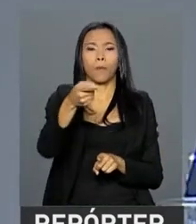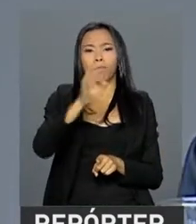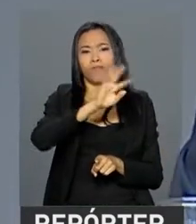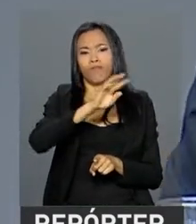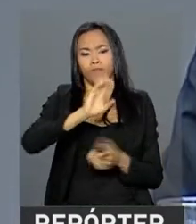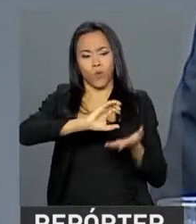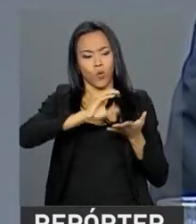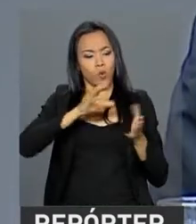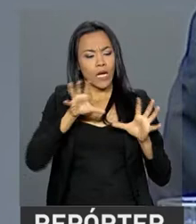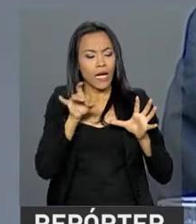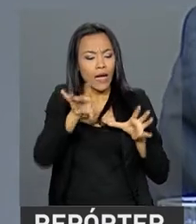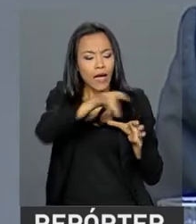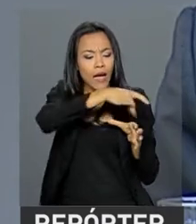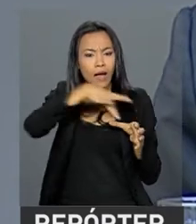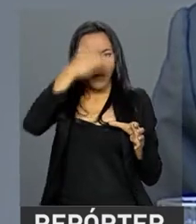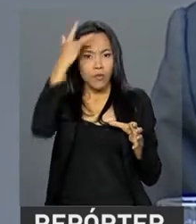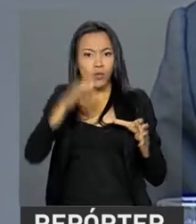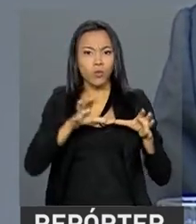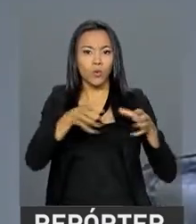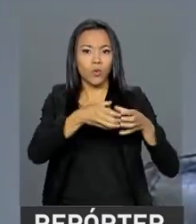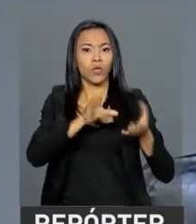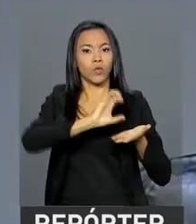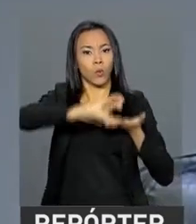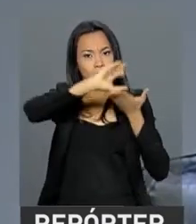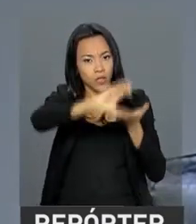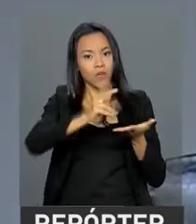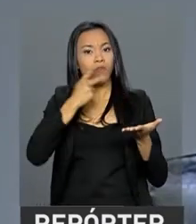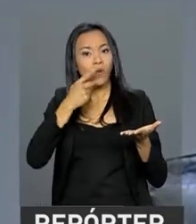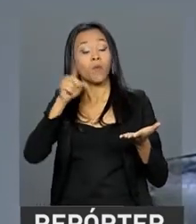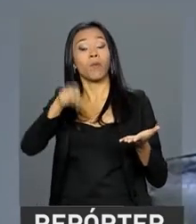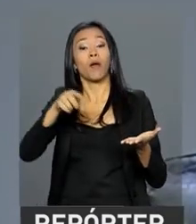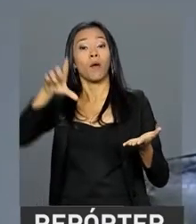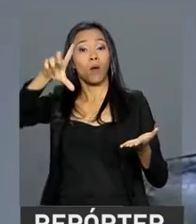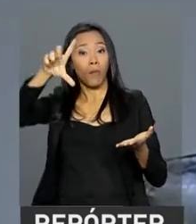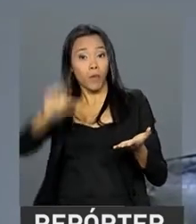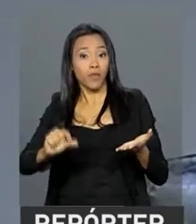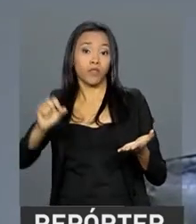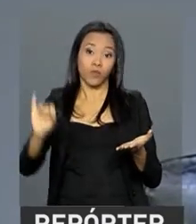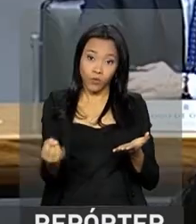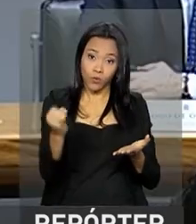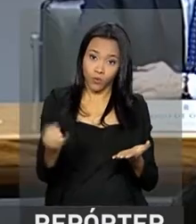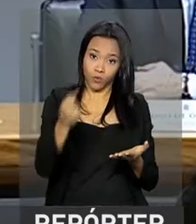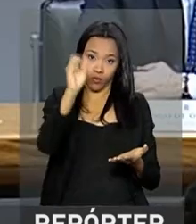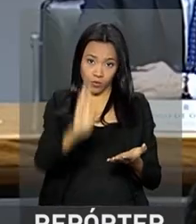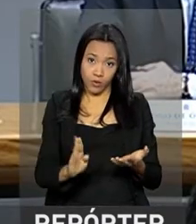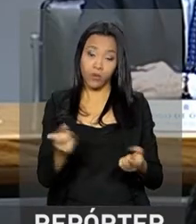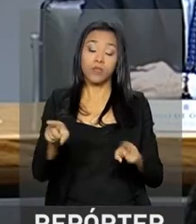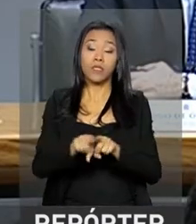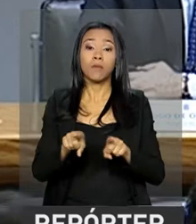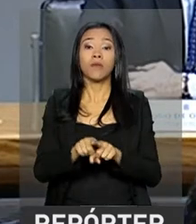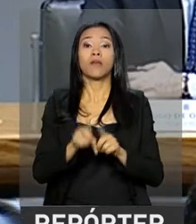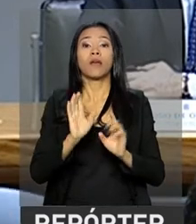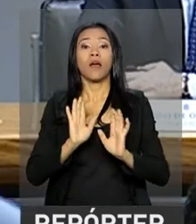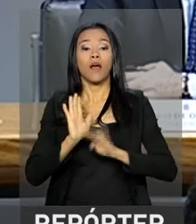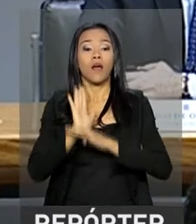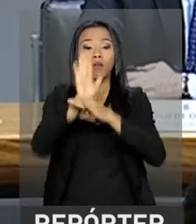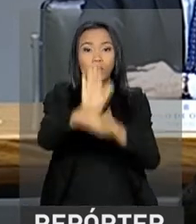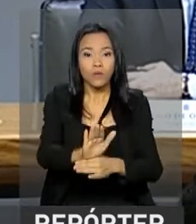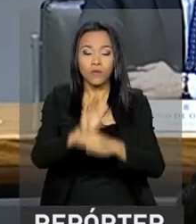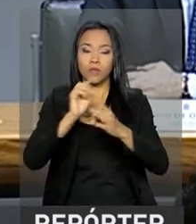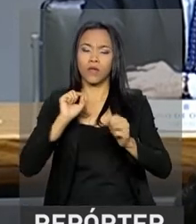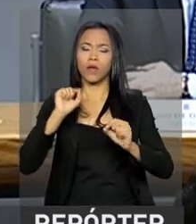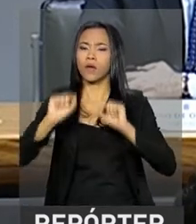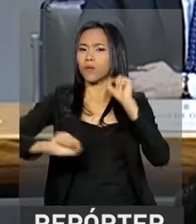contribuir para uma queda sustentada da taxa de juros estrutural do país e ajudar a aumentar o